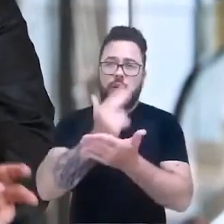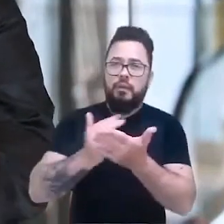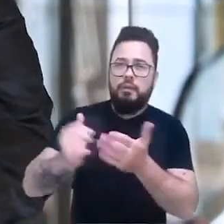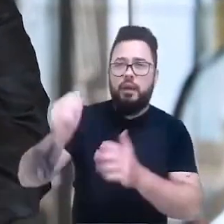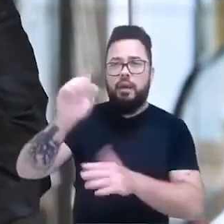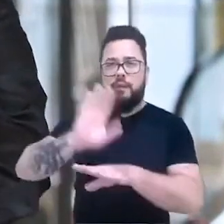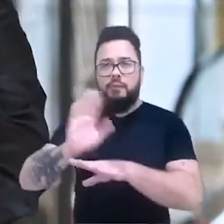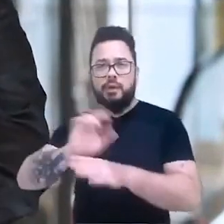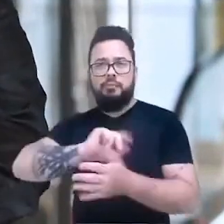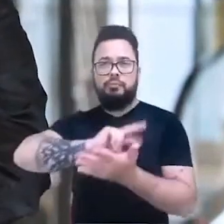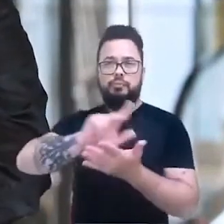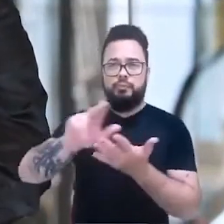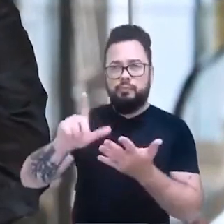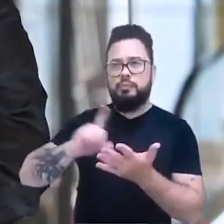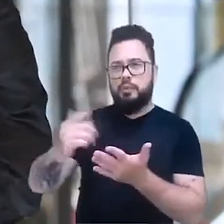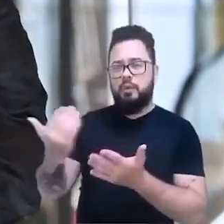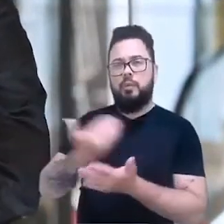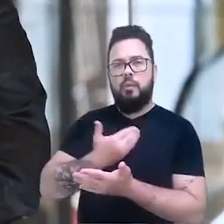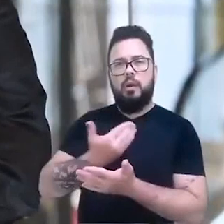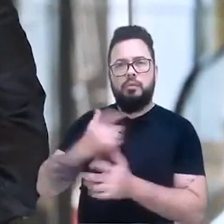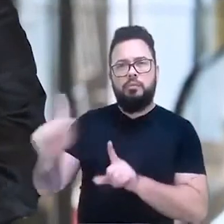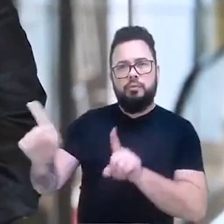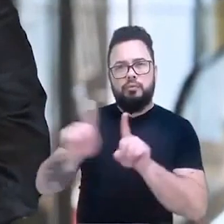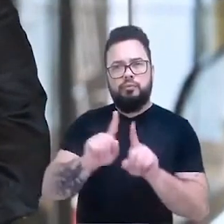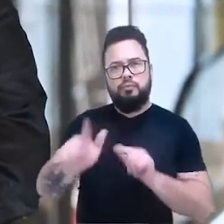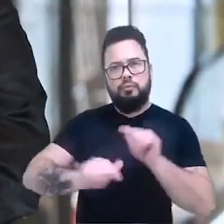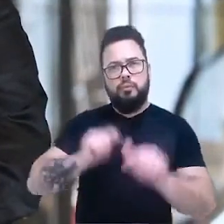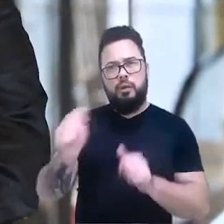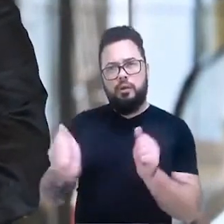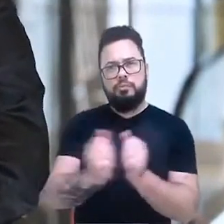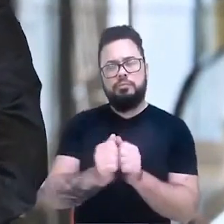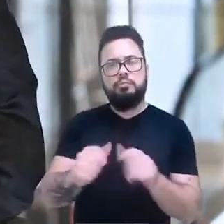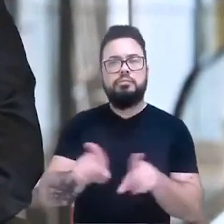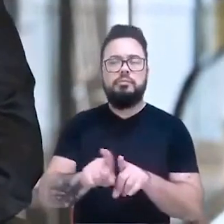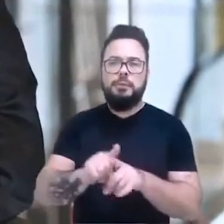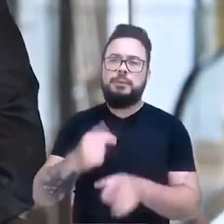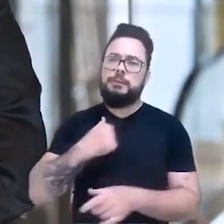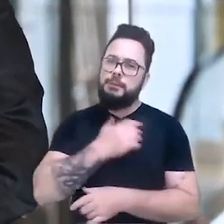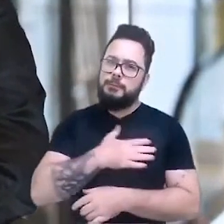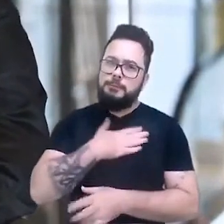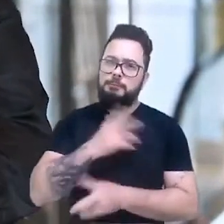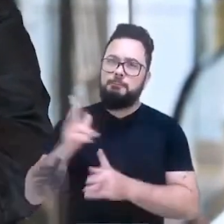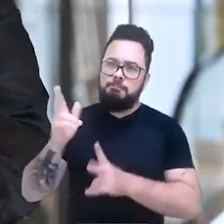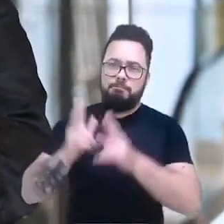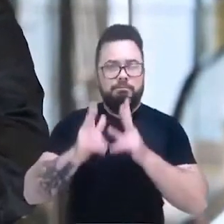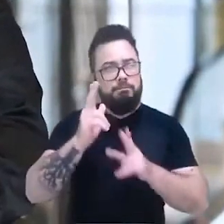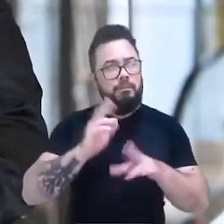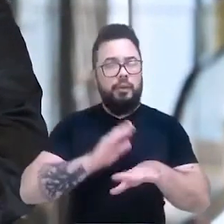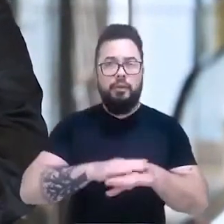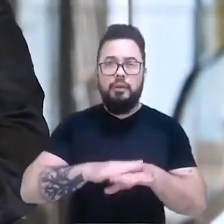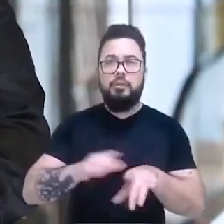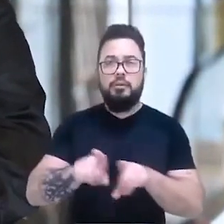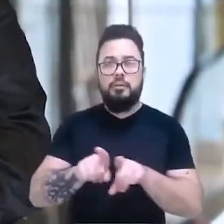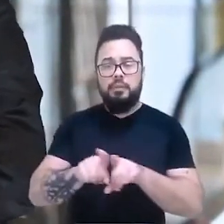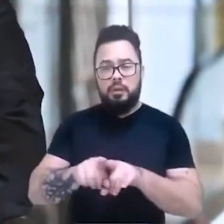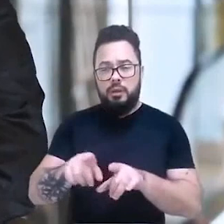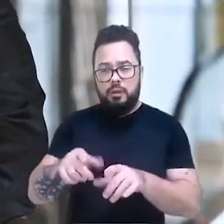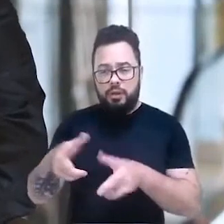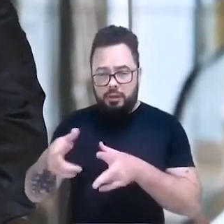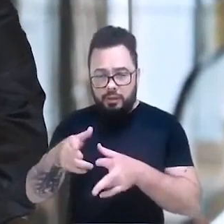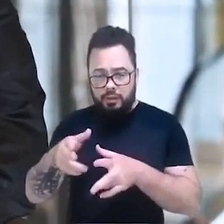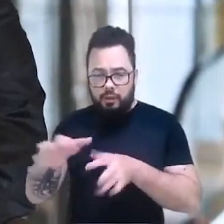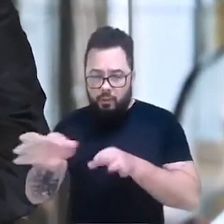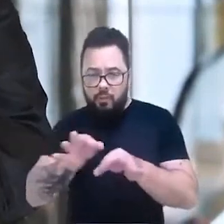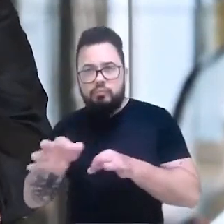quadrinhos que eu gosto. Com a outra editora, que tem o meu sócio, que é a Comic Zone. Estou editando pela Selo Povo, que é o que eu gosto de fazer também, de lançar novos